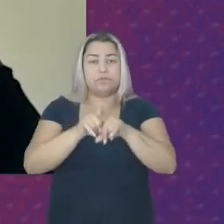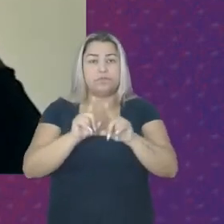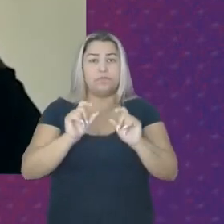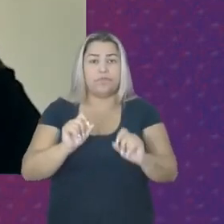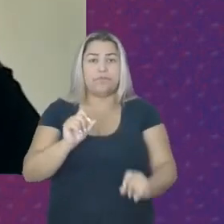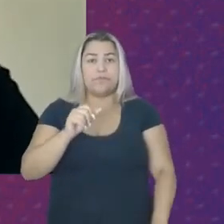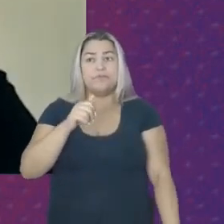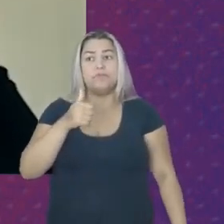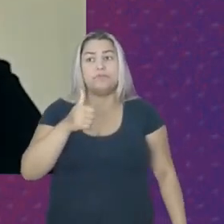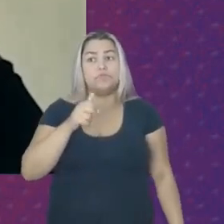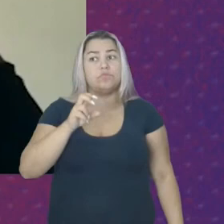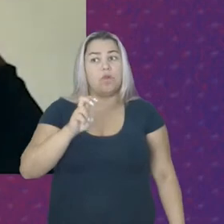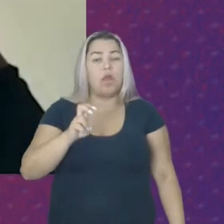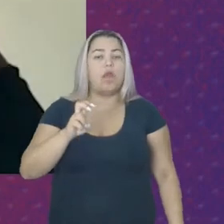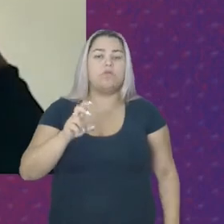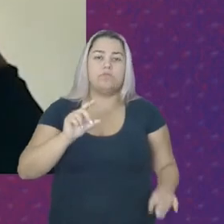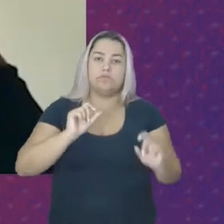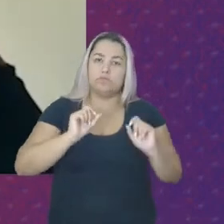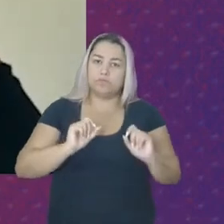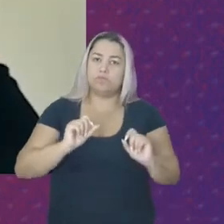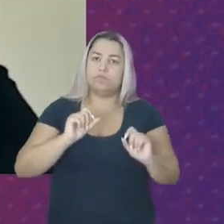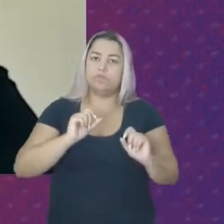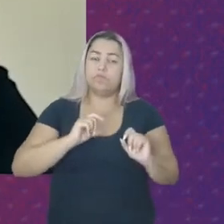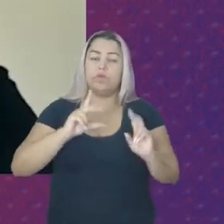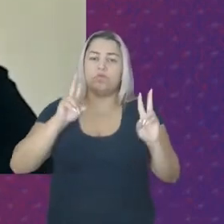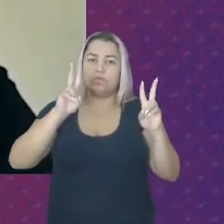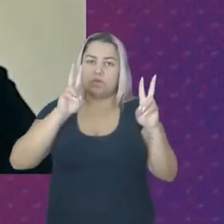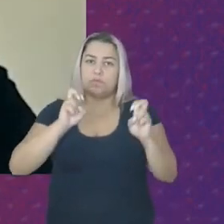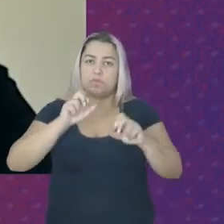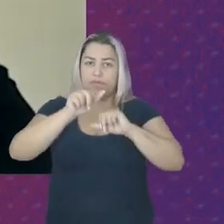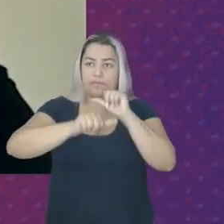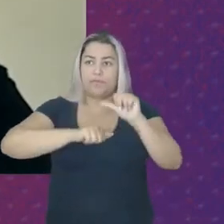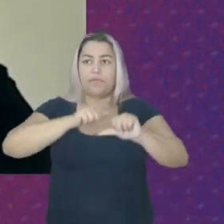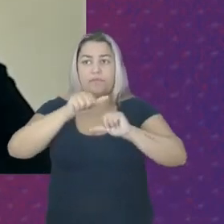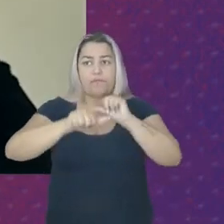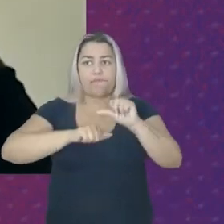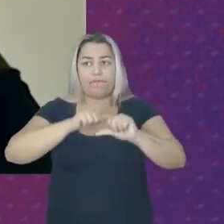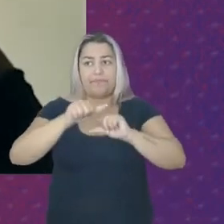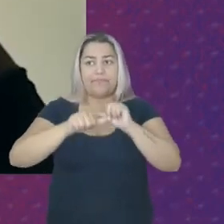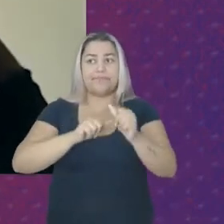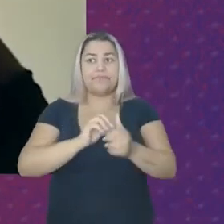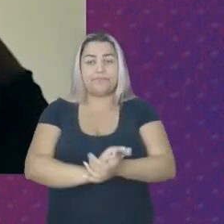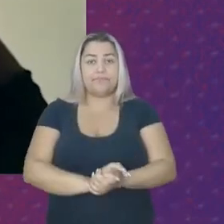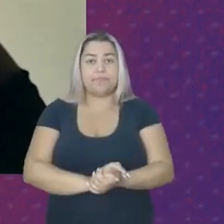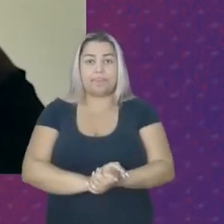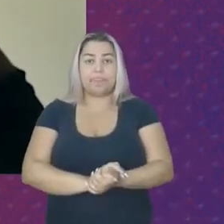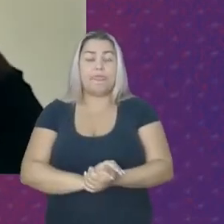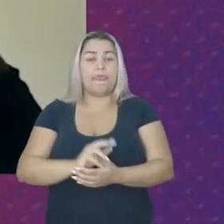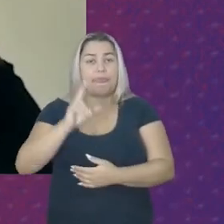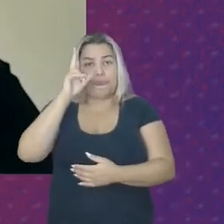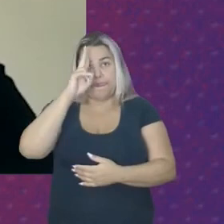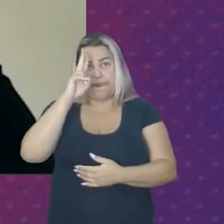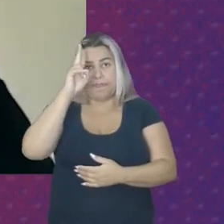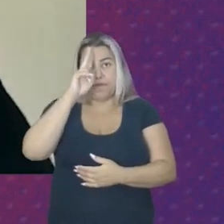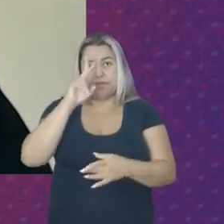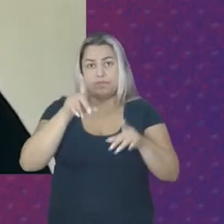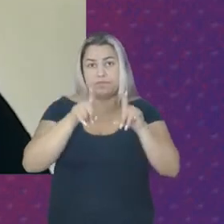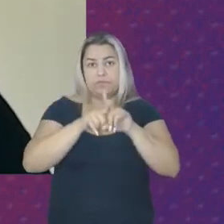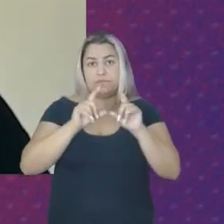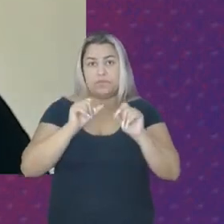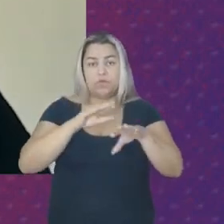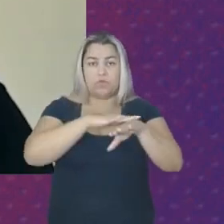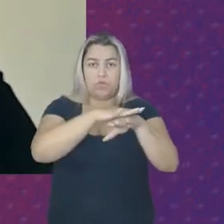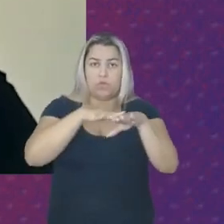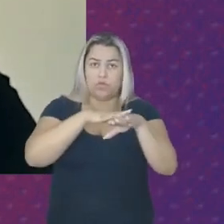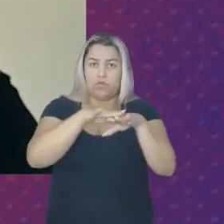com 1 minuto talvez não chegue, mas como tratar desse tema tão denso em 15 segundos? Ele pode ser, inclusive, um chamamento para uma conversa